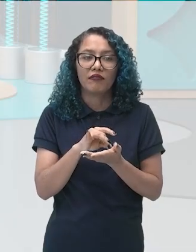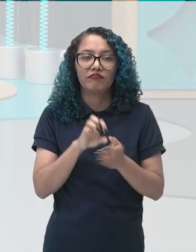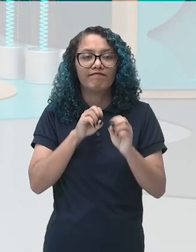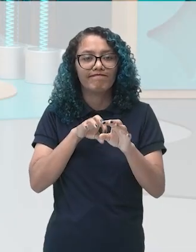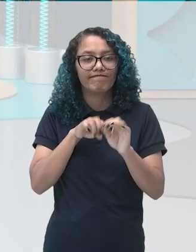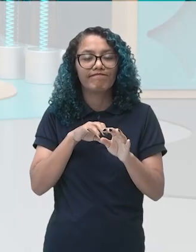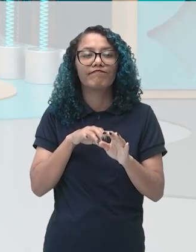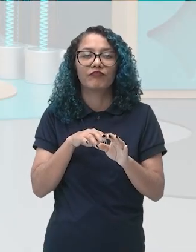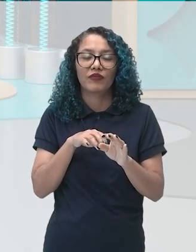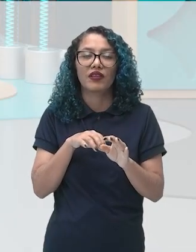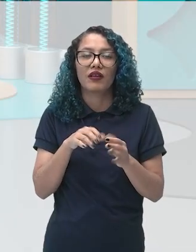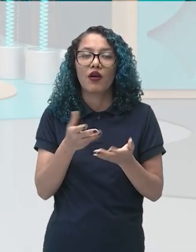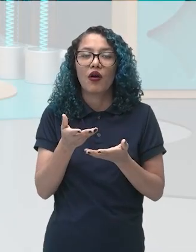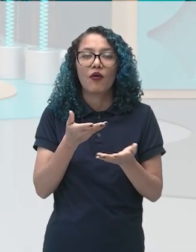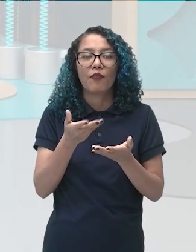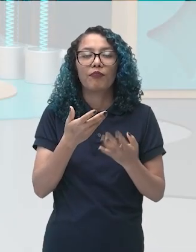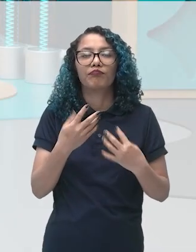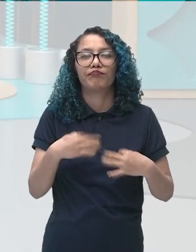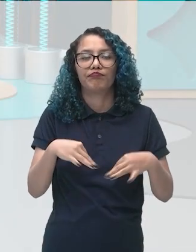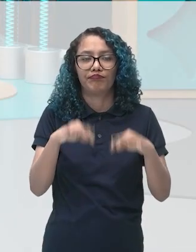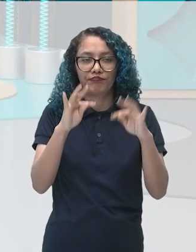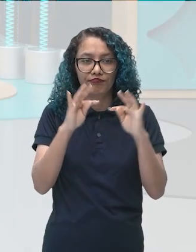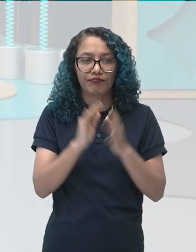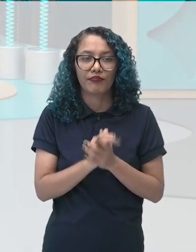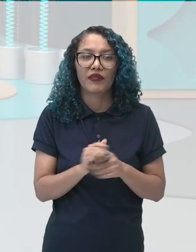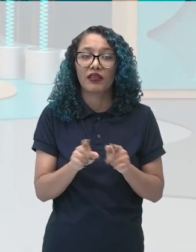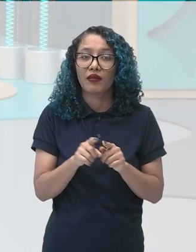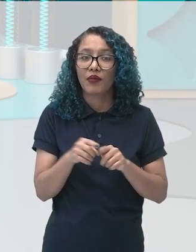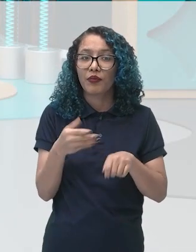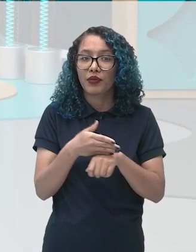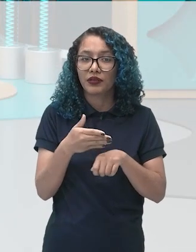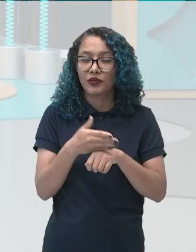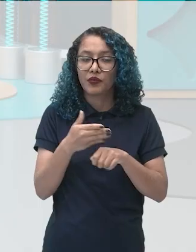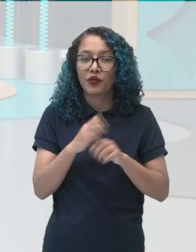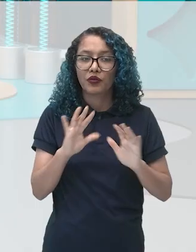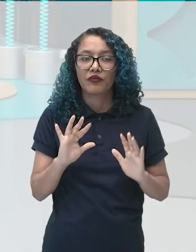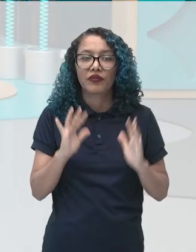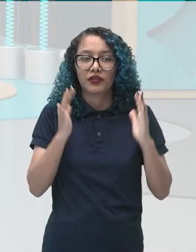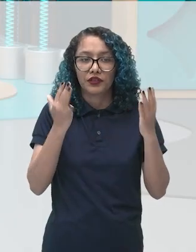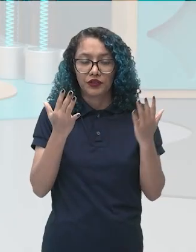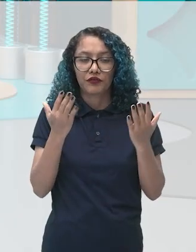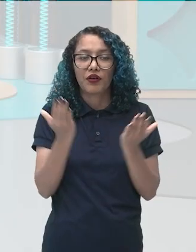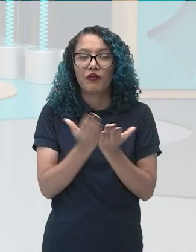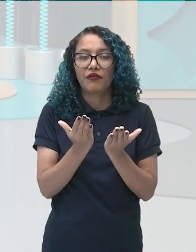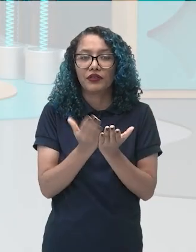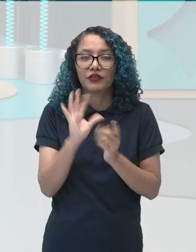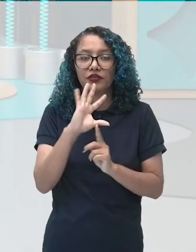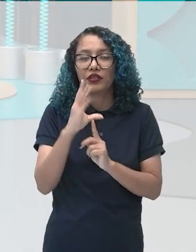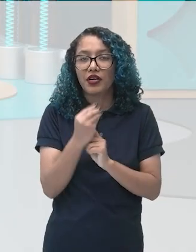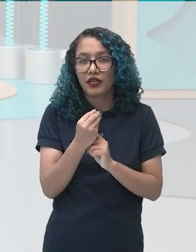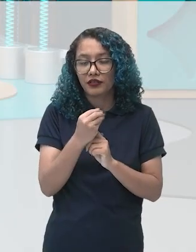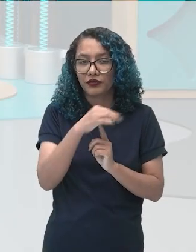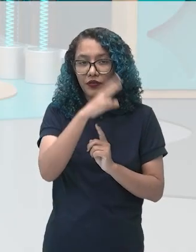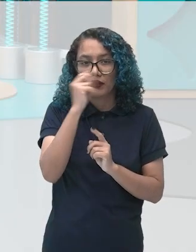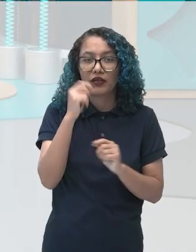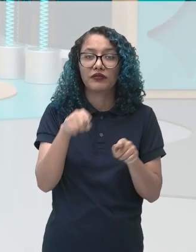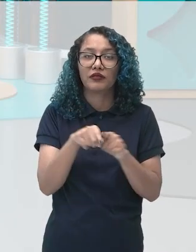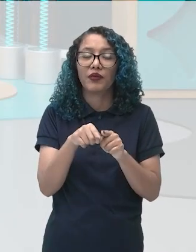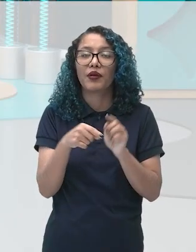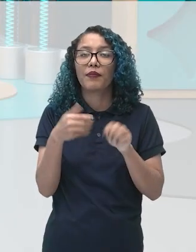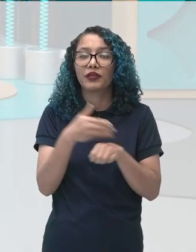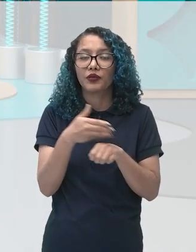tecnologia. Recentemente participou do Festival Gospel de Artes de Manaus, o FEGAM, no qual concorreu com música de autoria